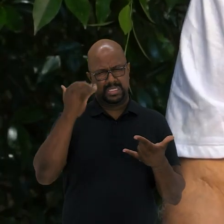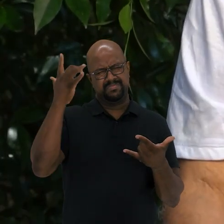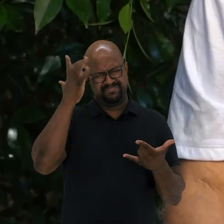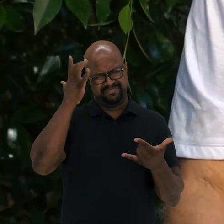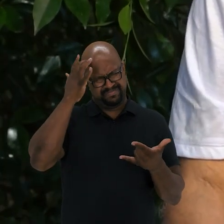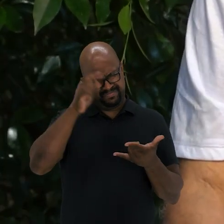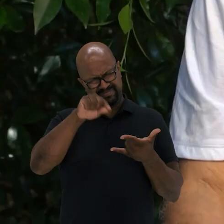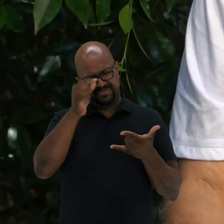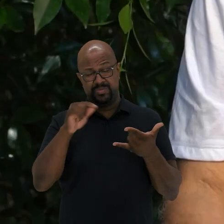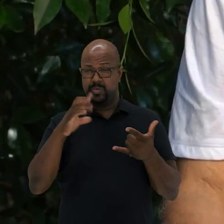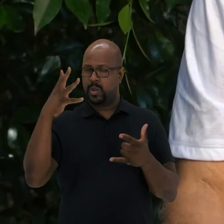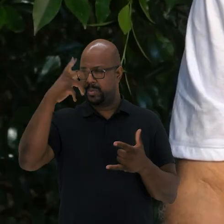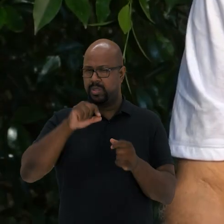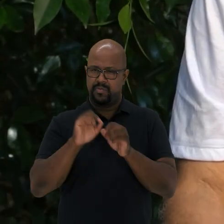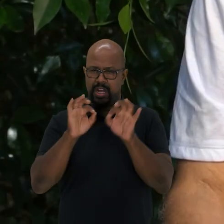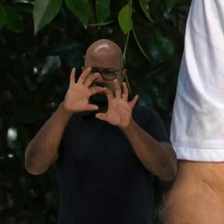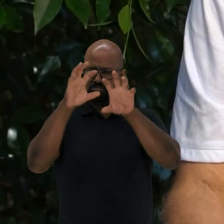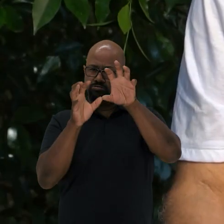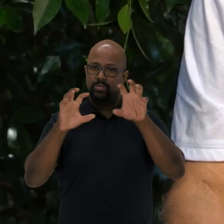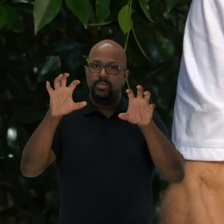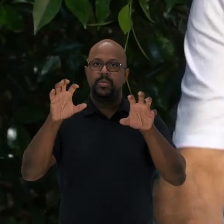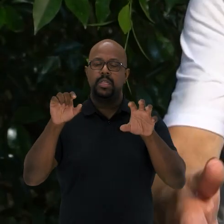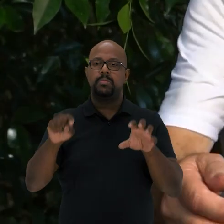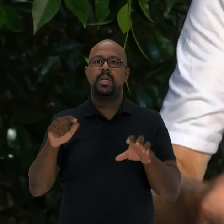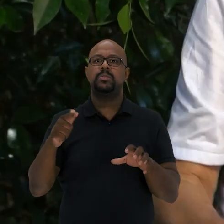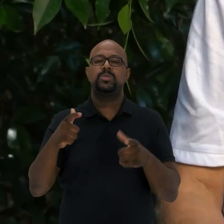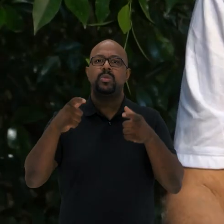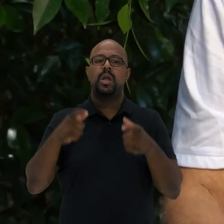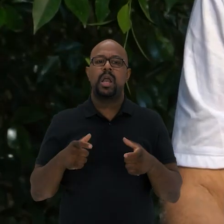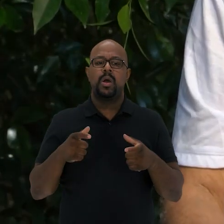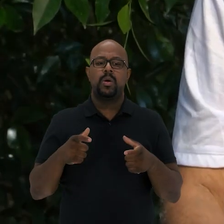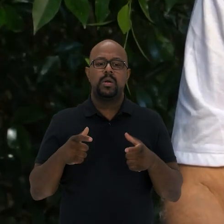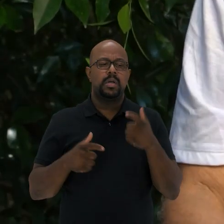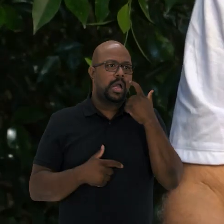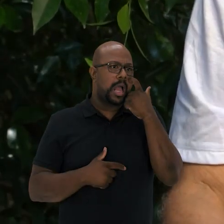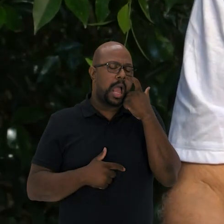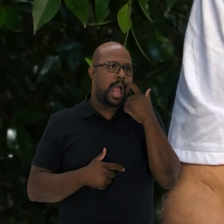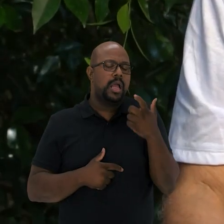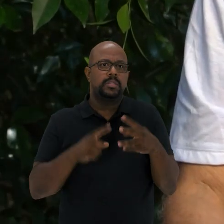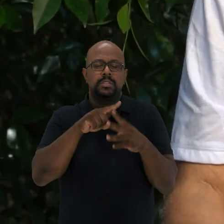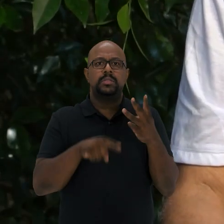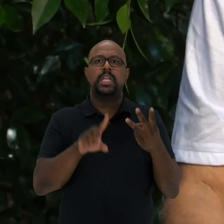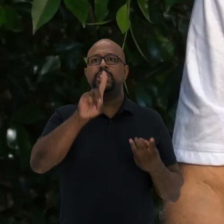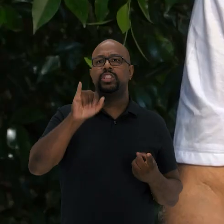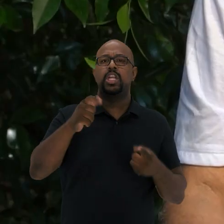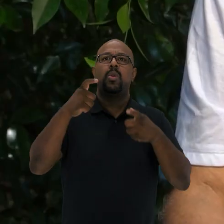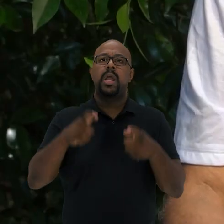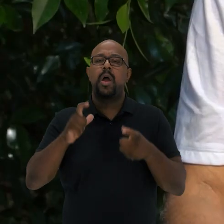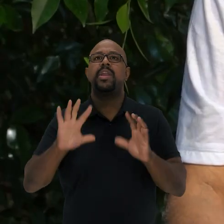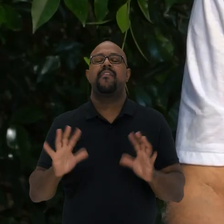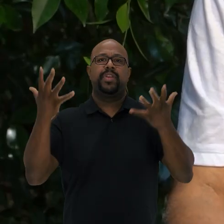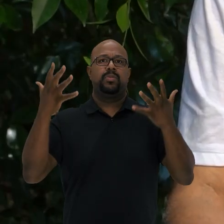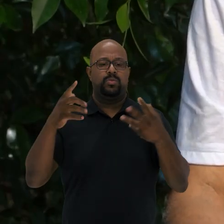muito bem feito, muito bonito, o convite tudo e tal, mas não diz local. As três coisas é a principal, a data, o local e